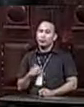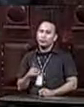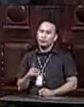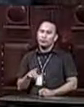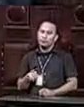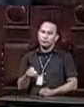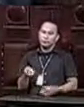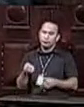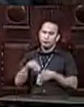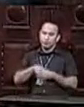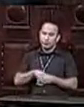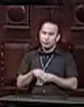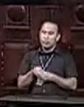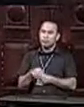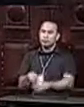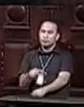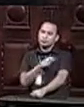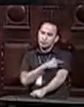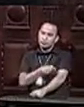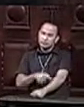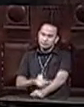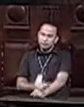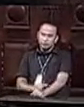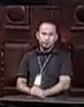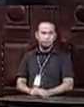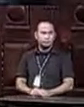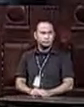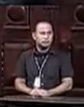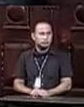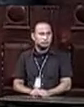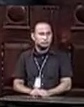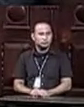a Comissão de Educação da Assembleia,